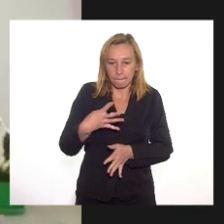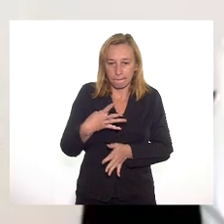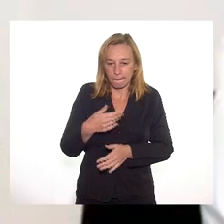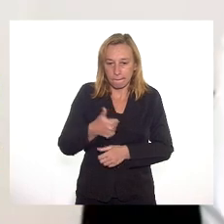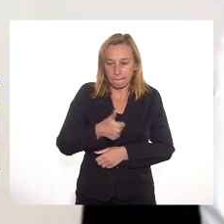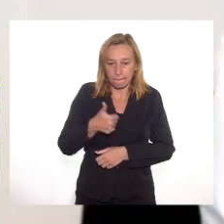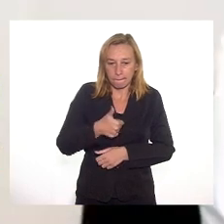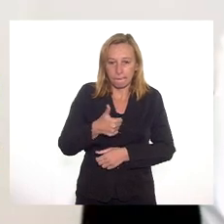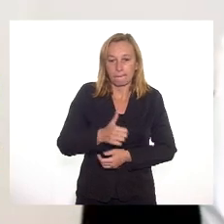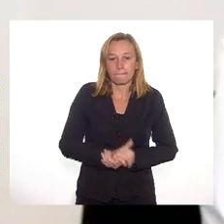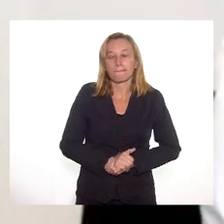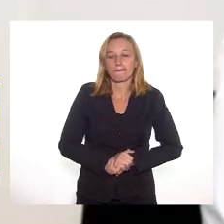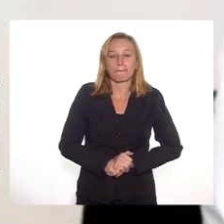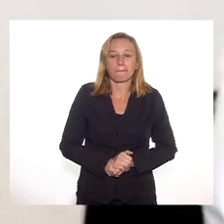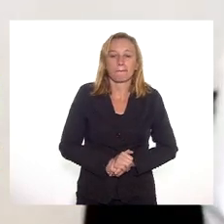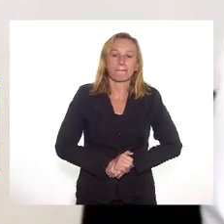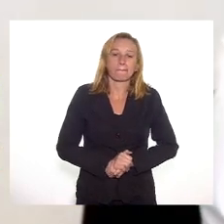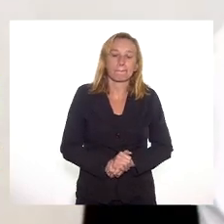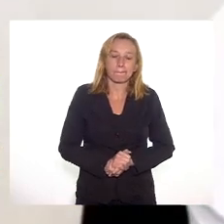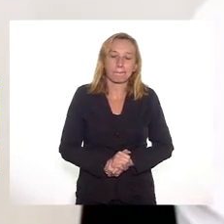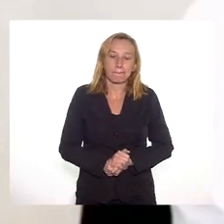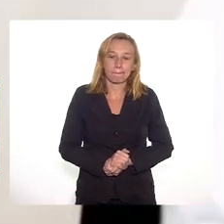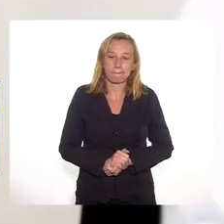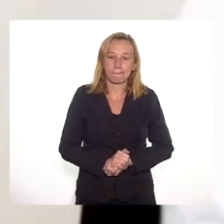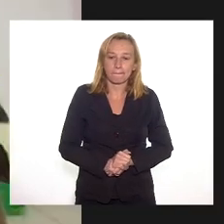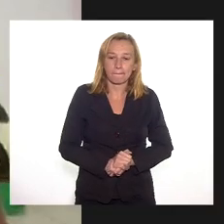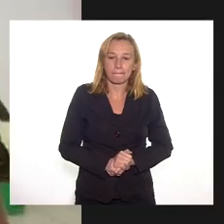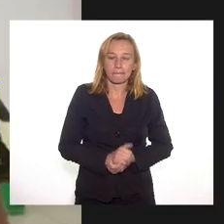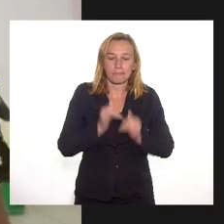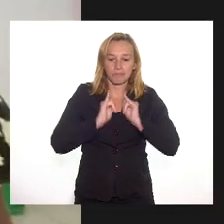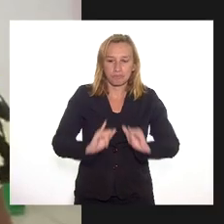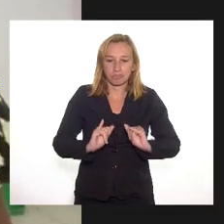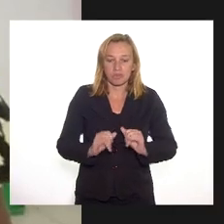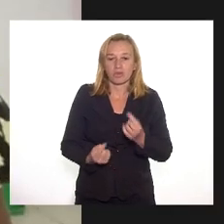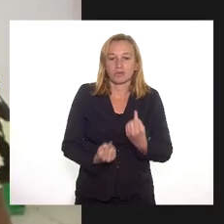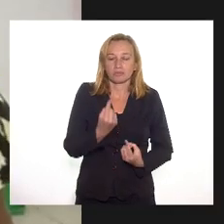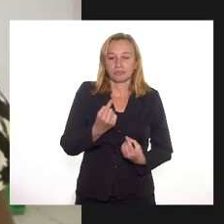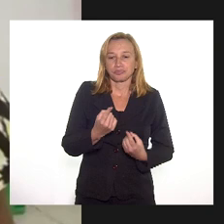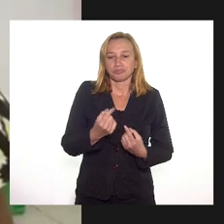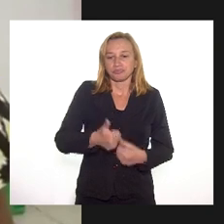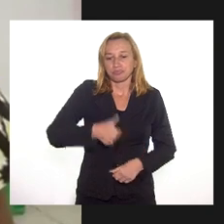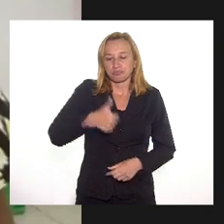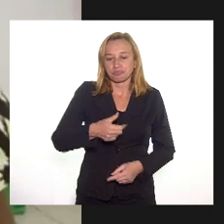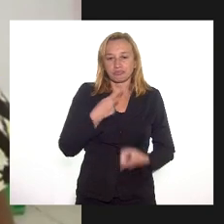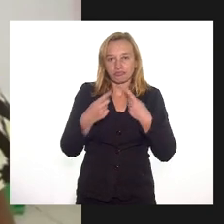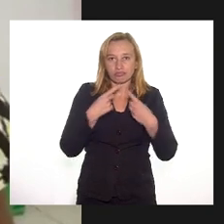pauta, 1414, abstenção. Isso. Do PSOL. Obrigada. Anuncio, em tramitação ordinária, em primeira